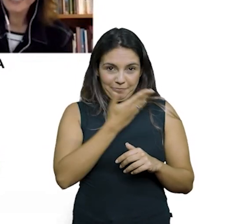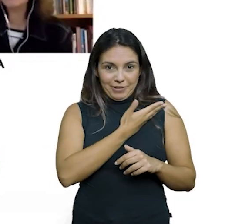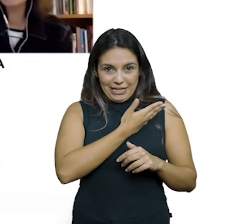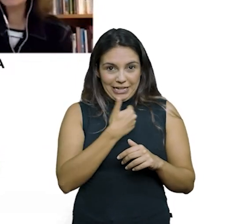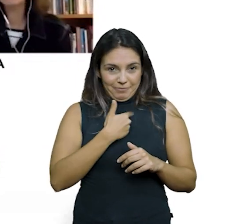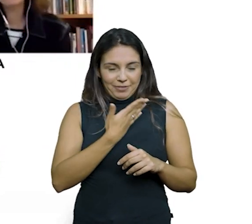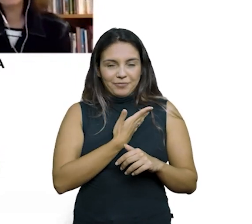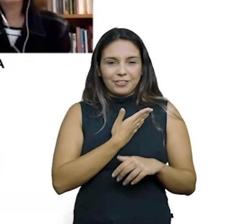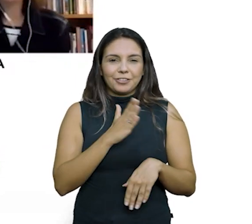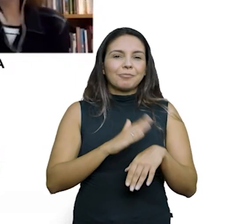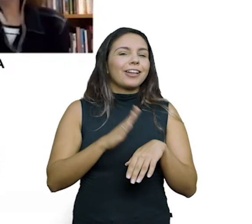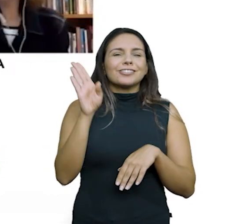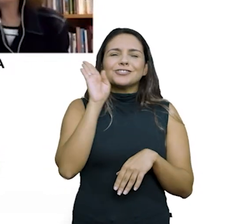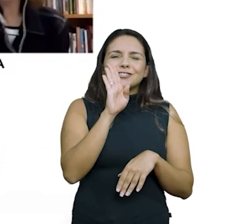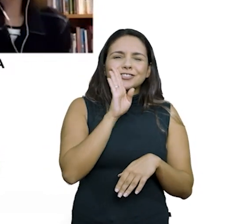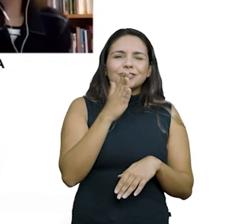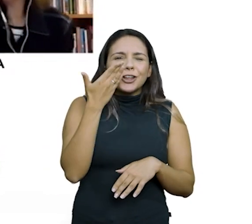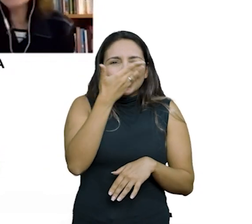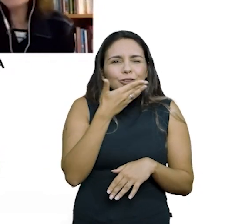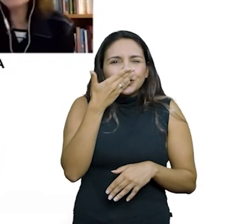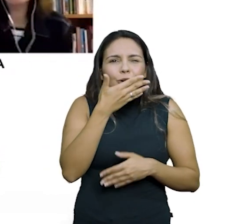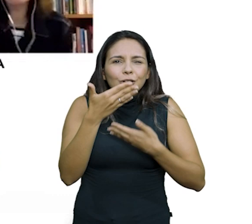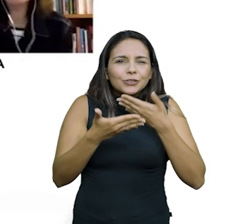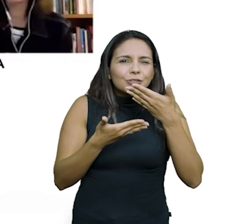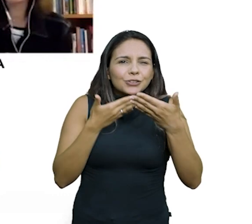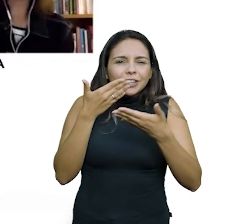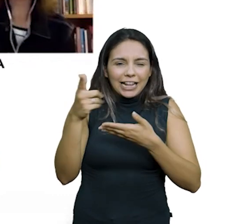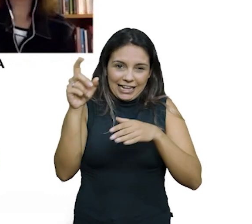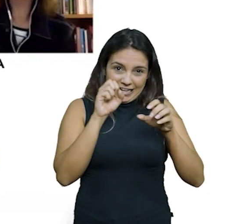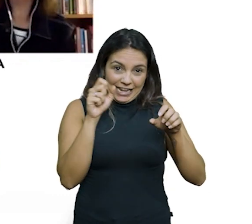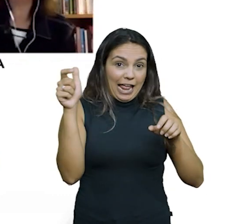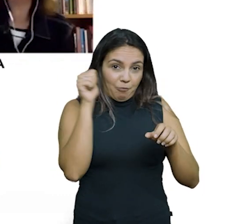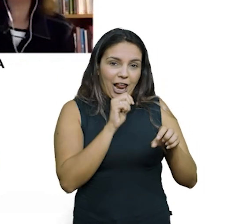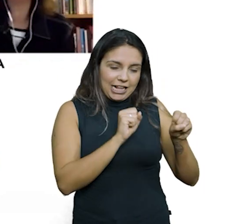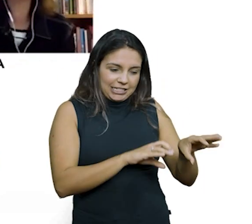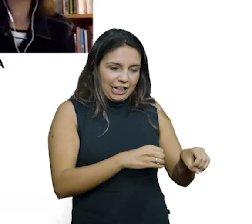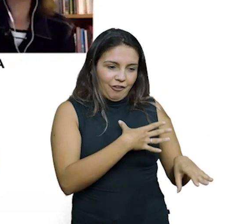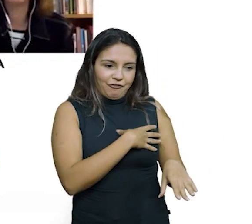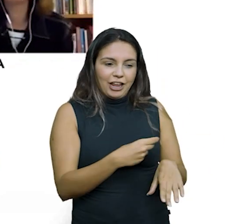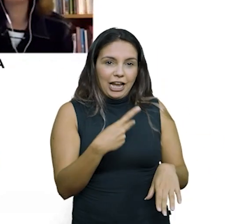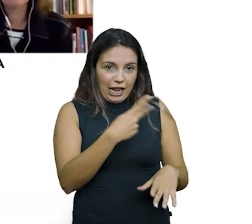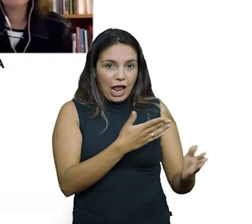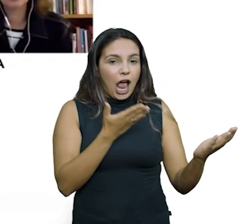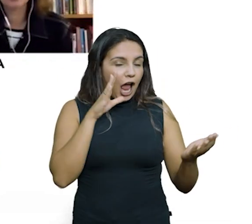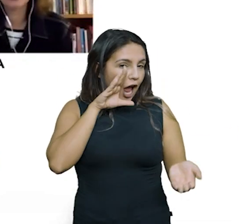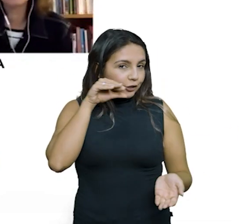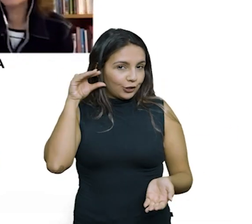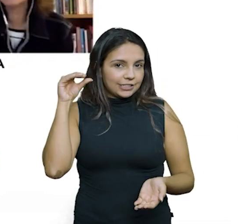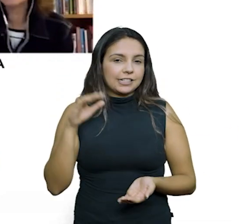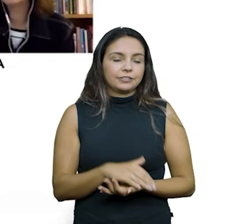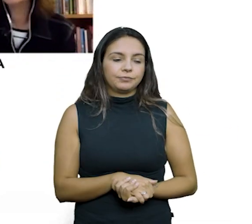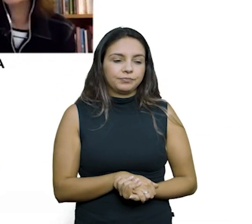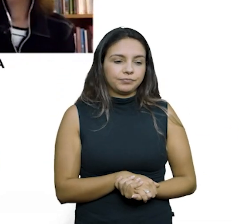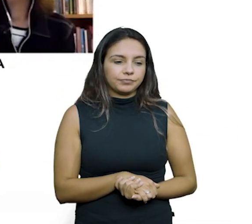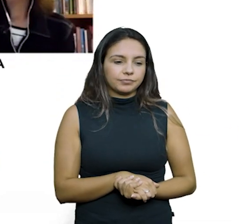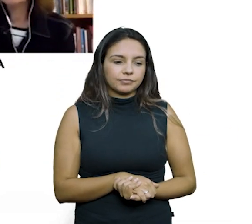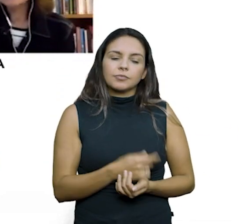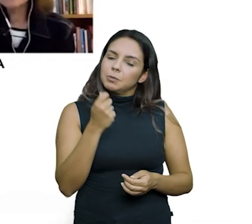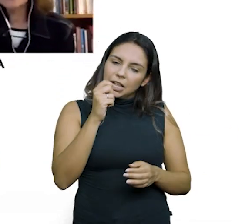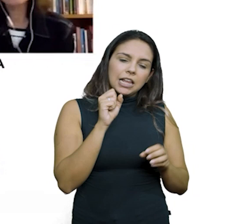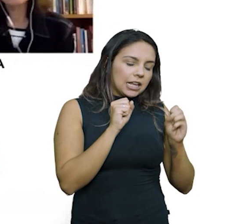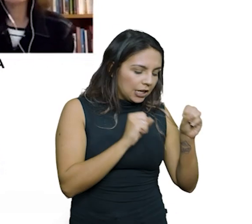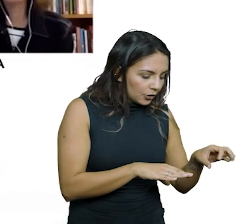Denise, que é a pessoa mais gentil, delicada que tem, a Denise ensinando os filhos, estavam adolescentes, né? Que tem que